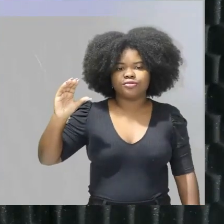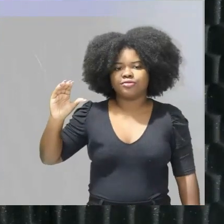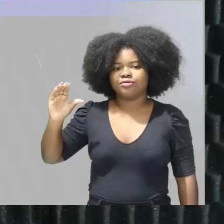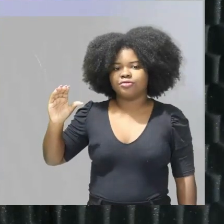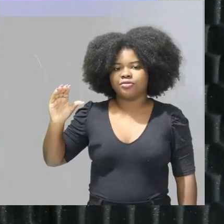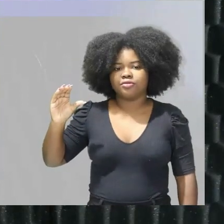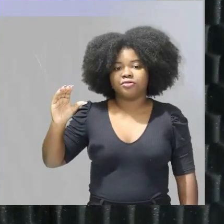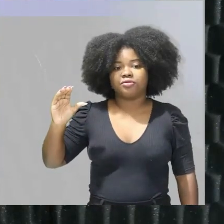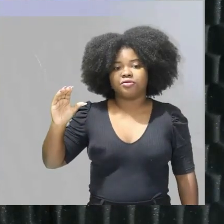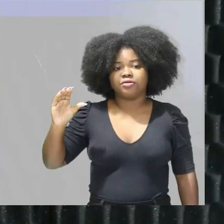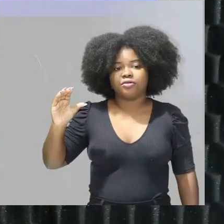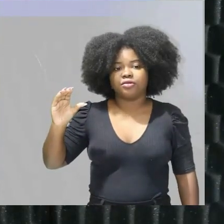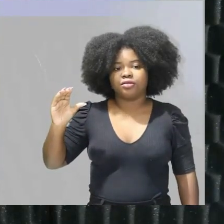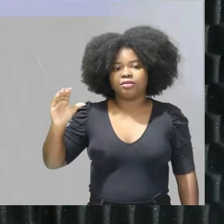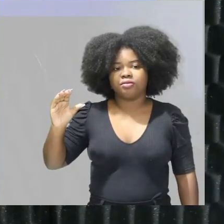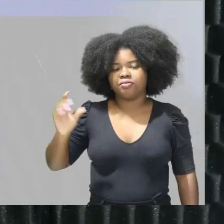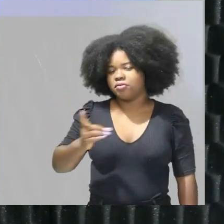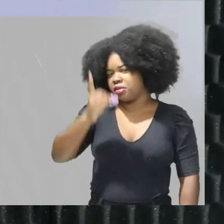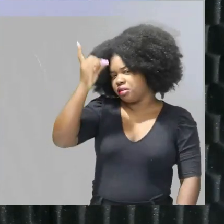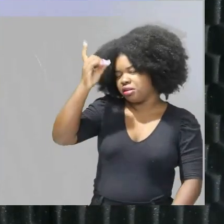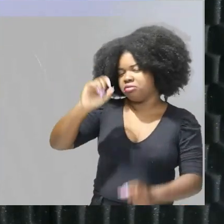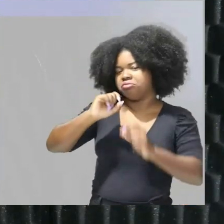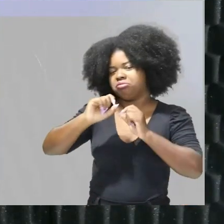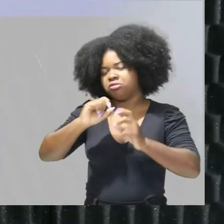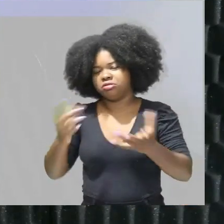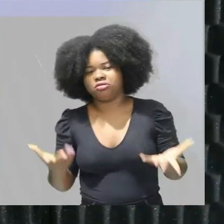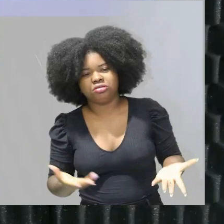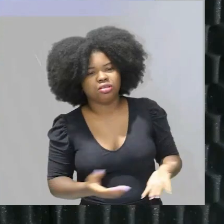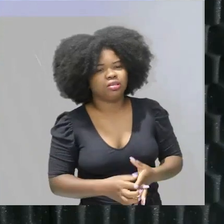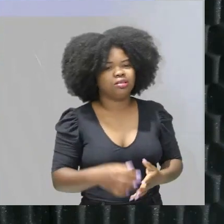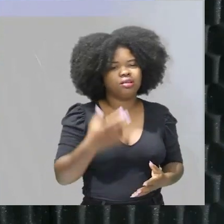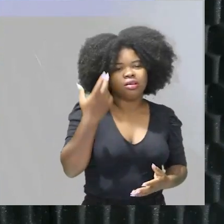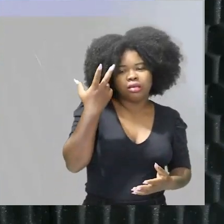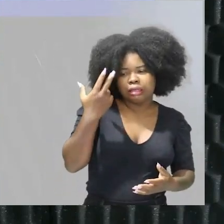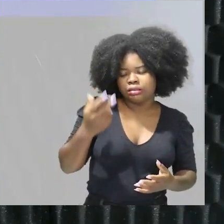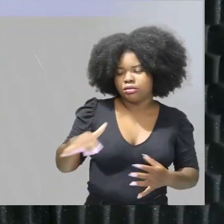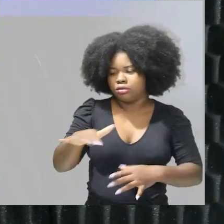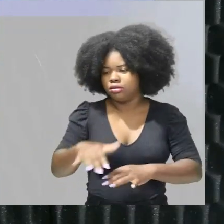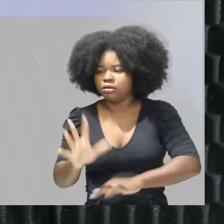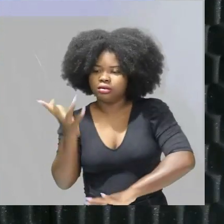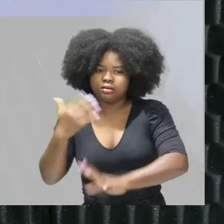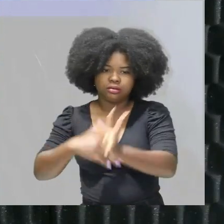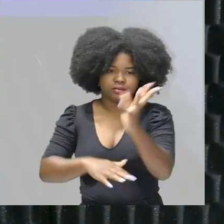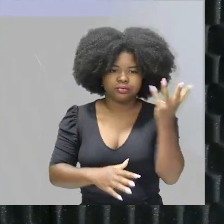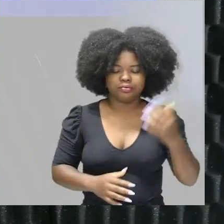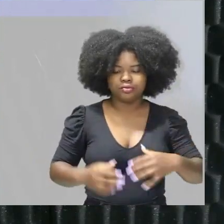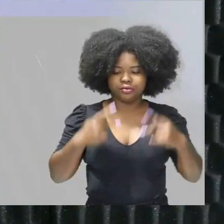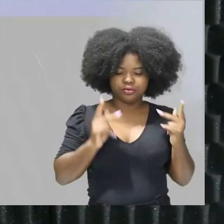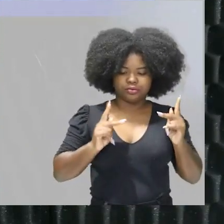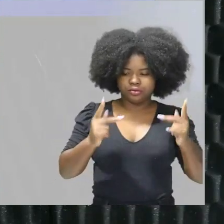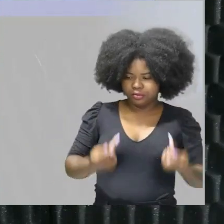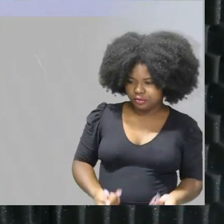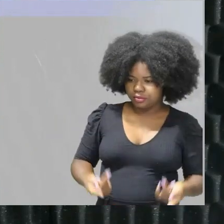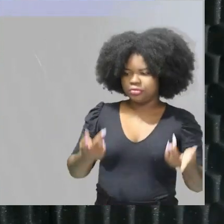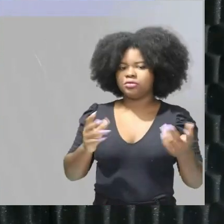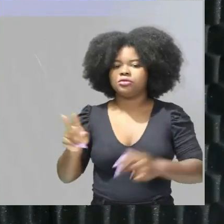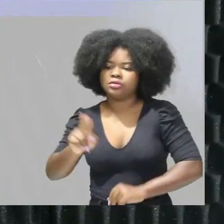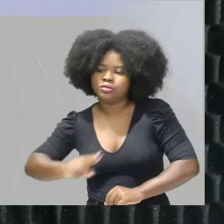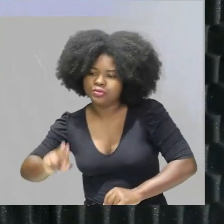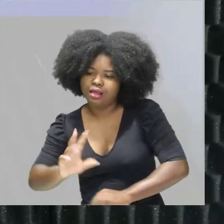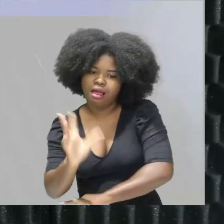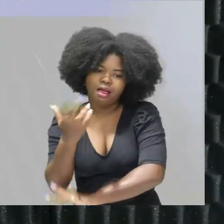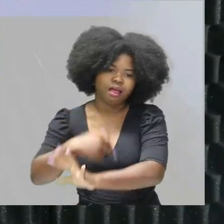a ideia de mecanismo a ideia de natureza a ideia de domínio da natureza a ideia de fornecer